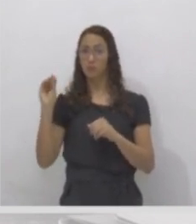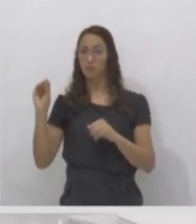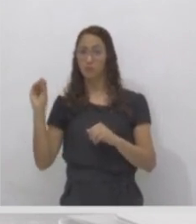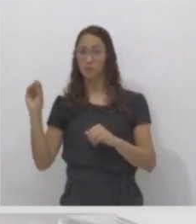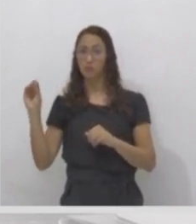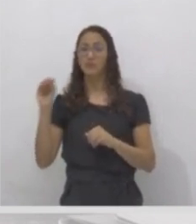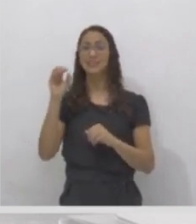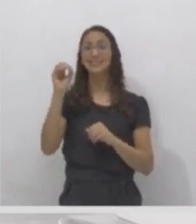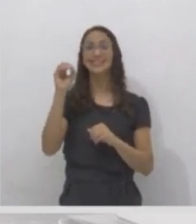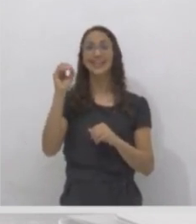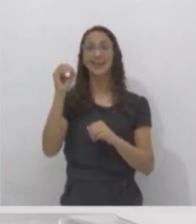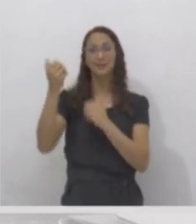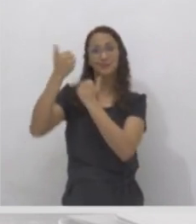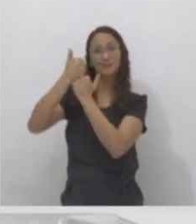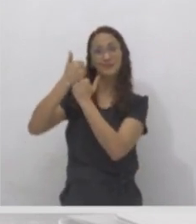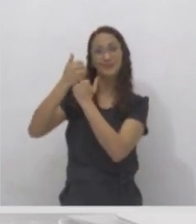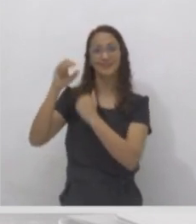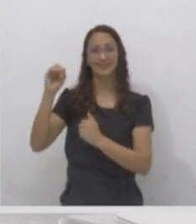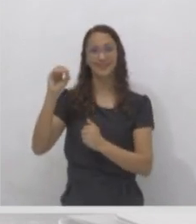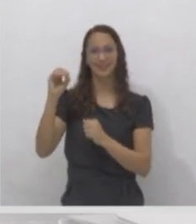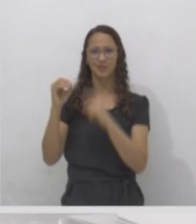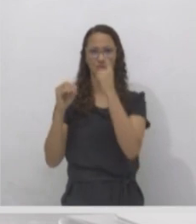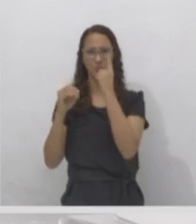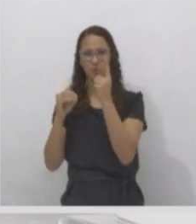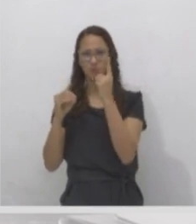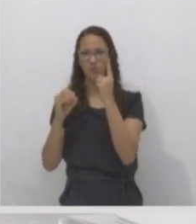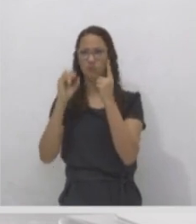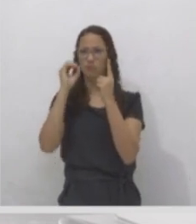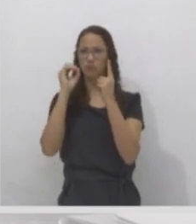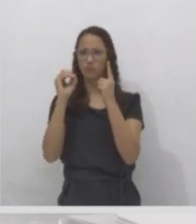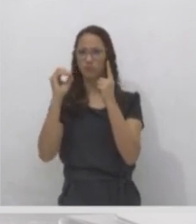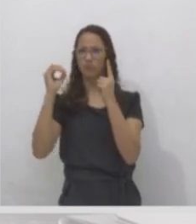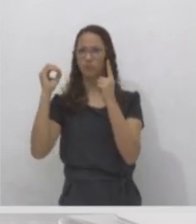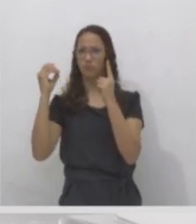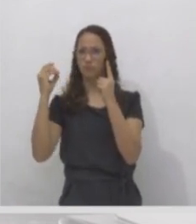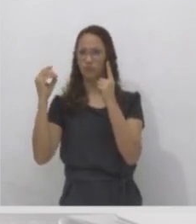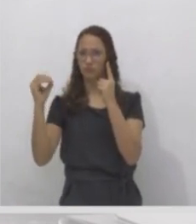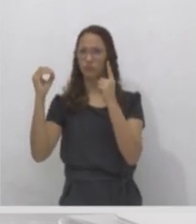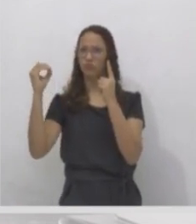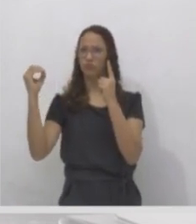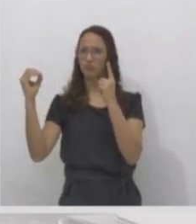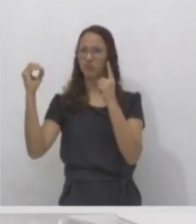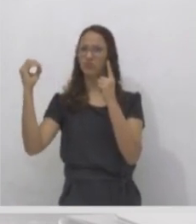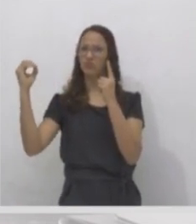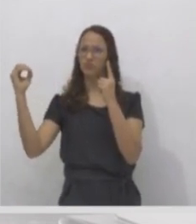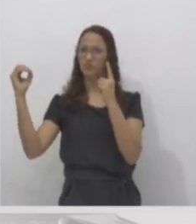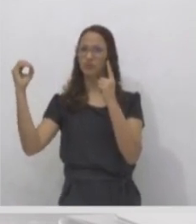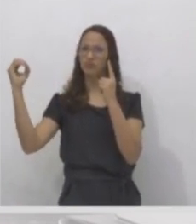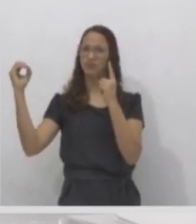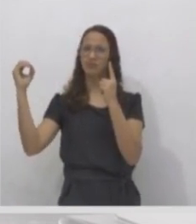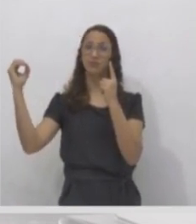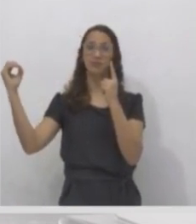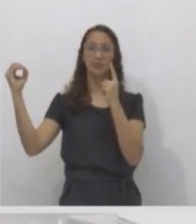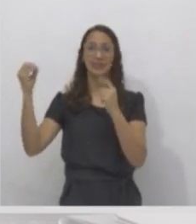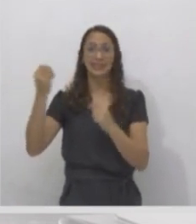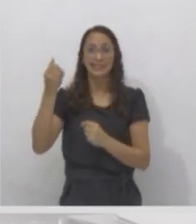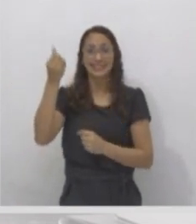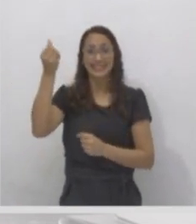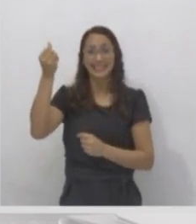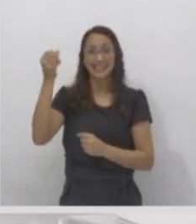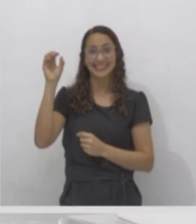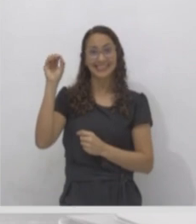3, 4, 5, 6. Então, eu vou colocar aqui 1, 2, 3, 4, 5,